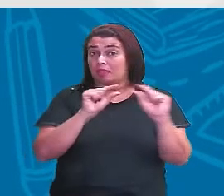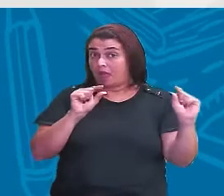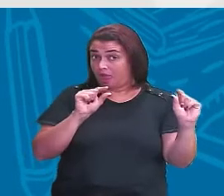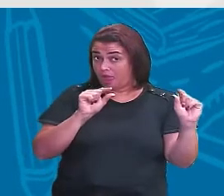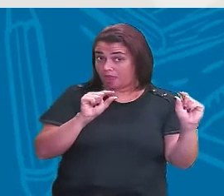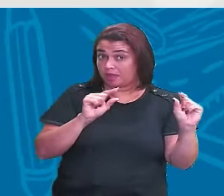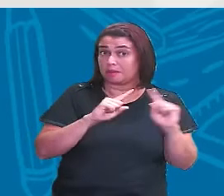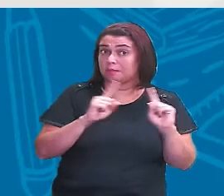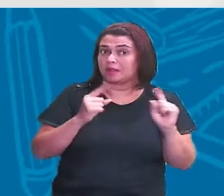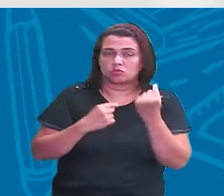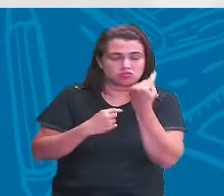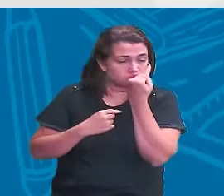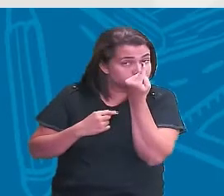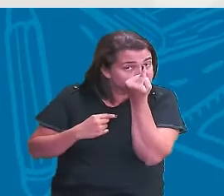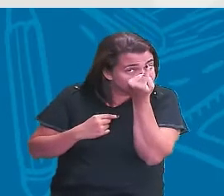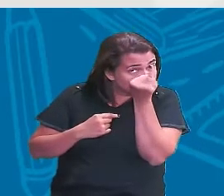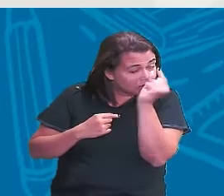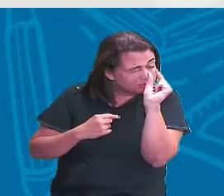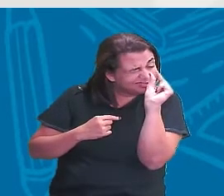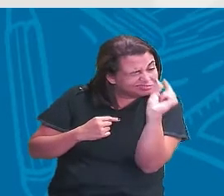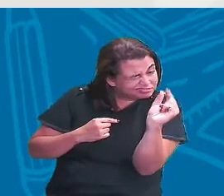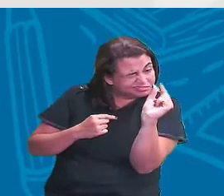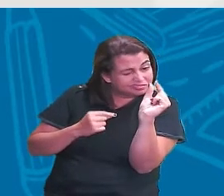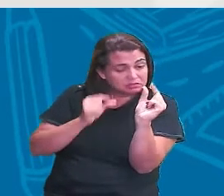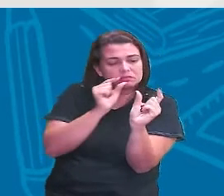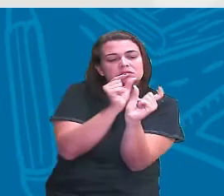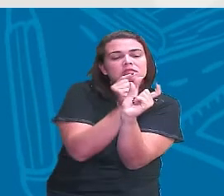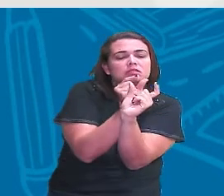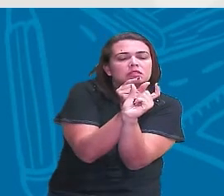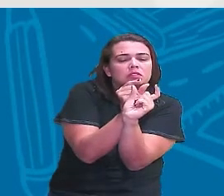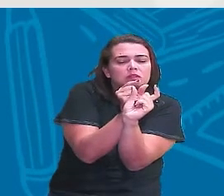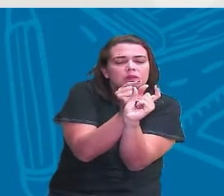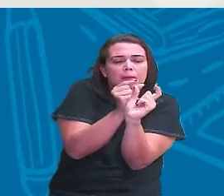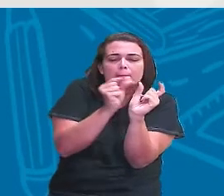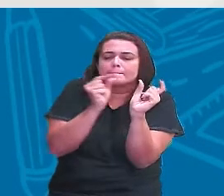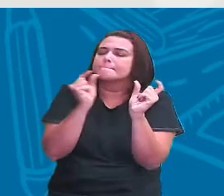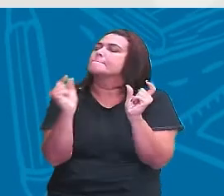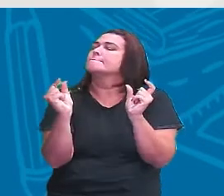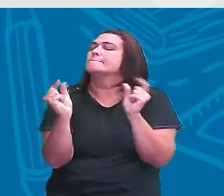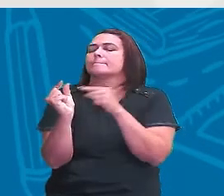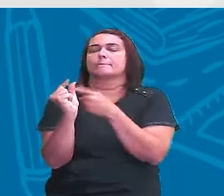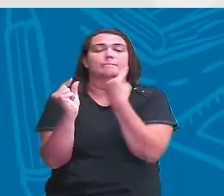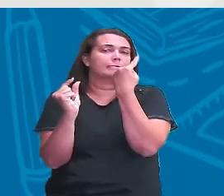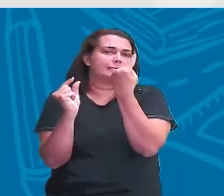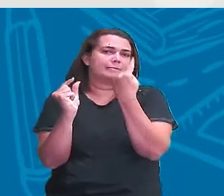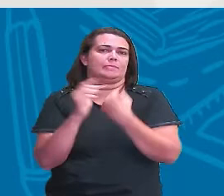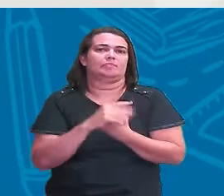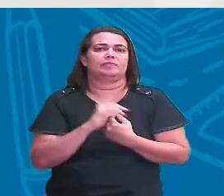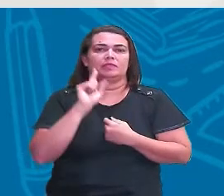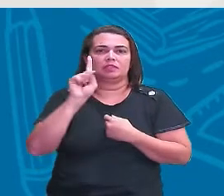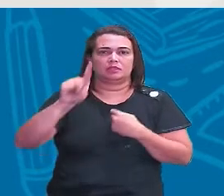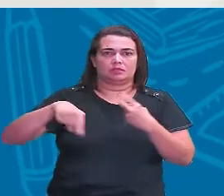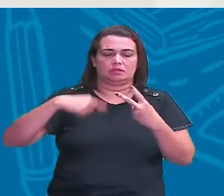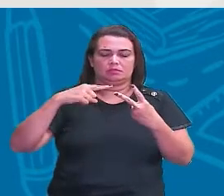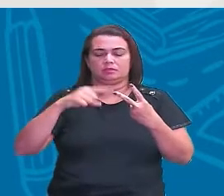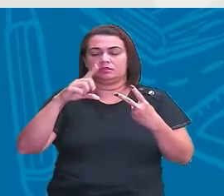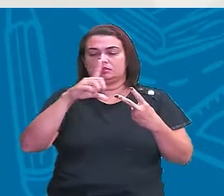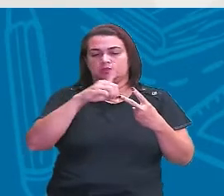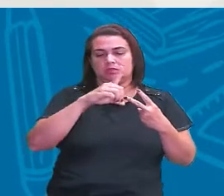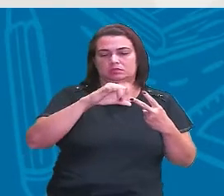é para palavras que apenas com uma sílaba, tá? Temos aí dissílaba, que